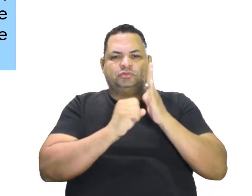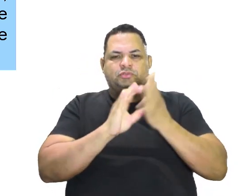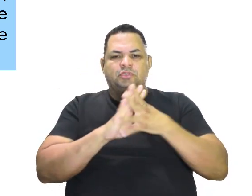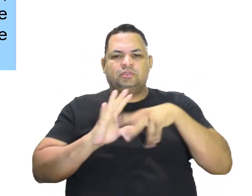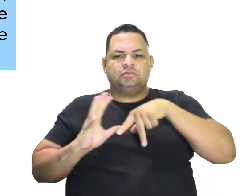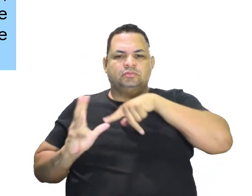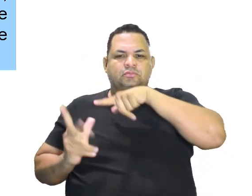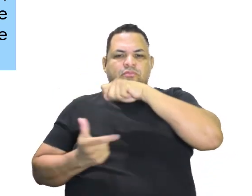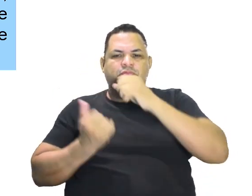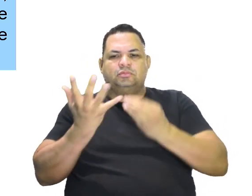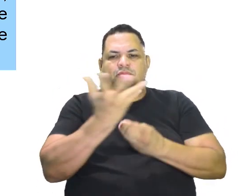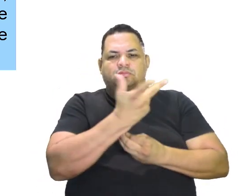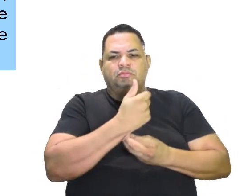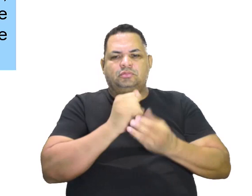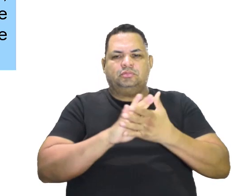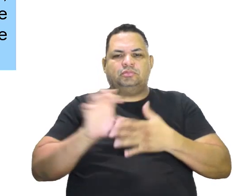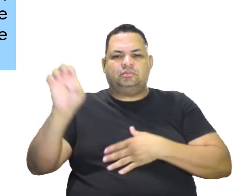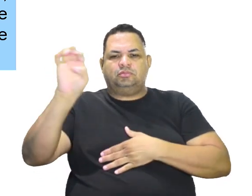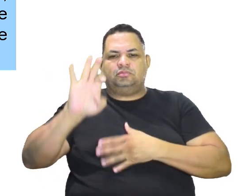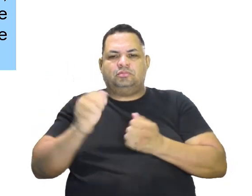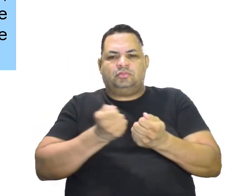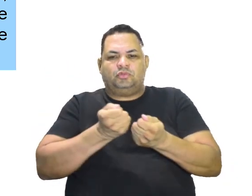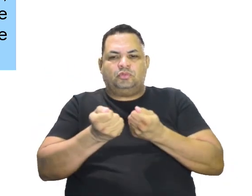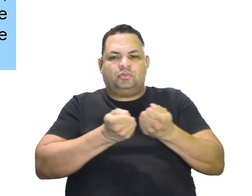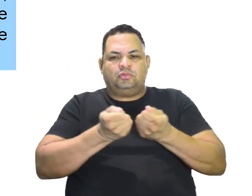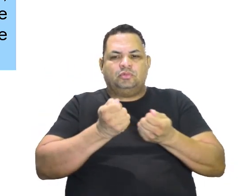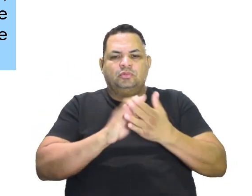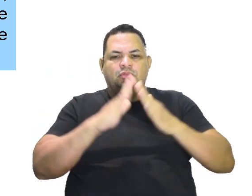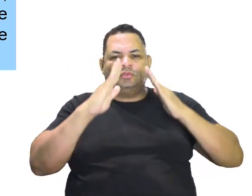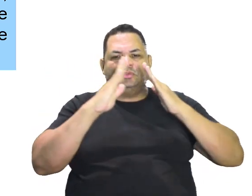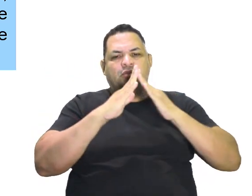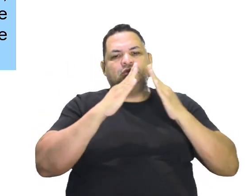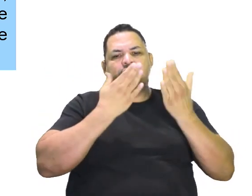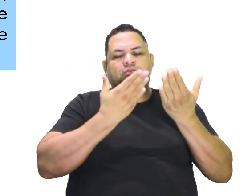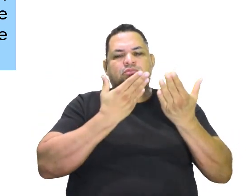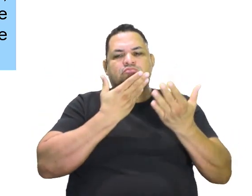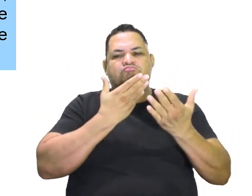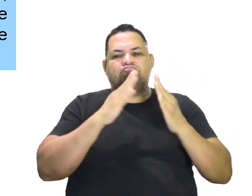europeu foi controlado por academias,